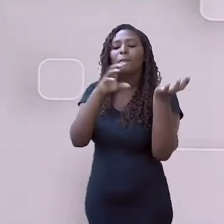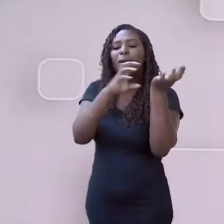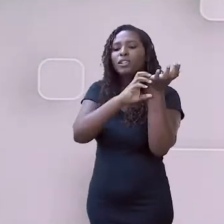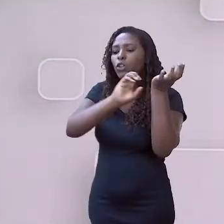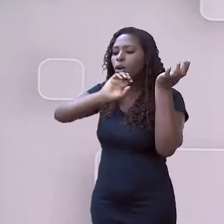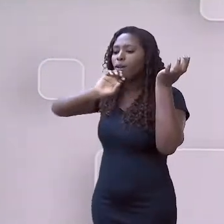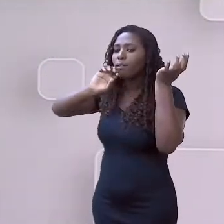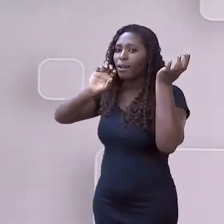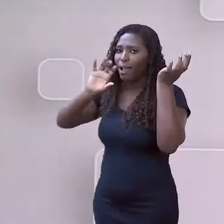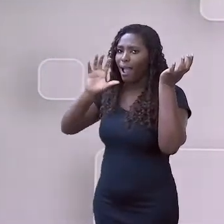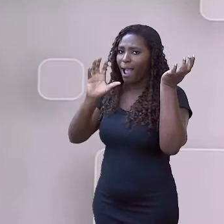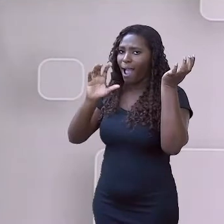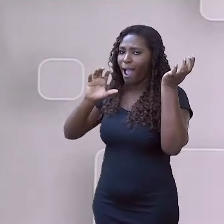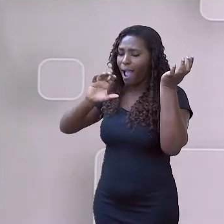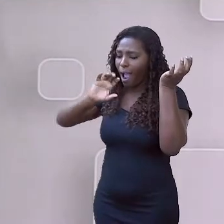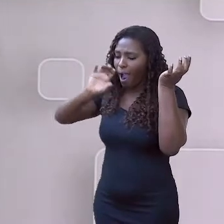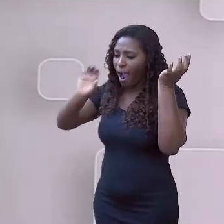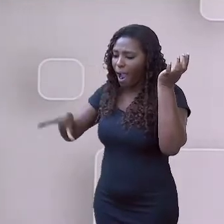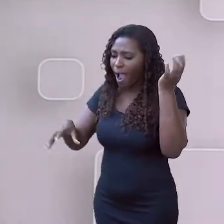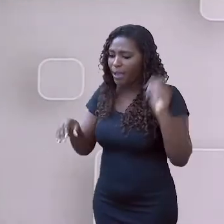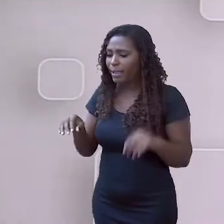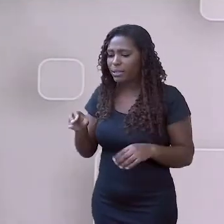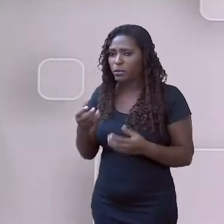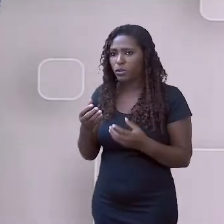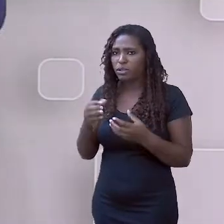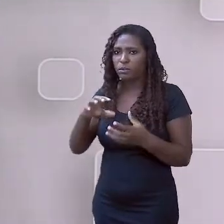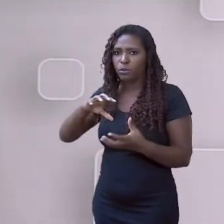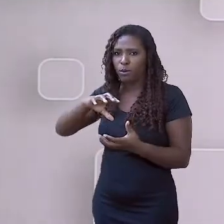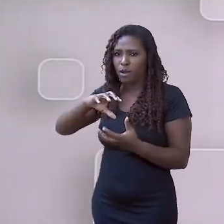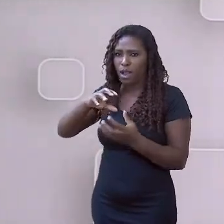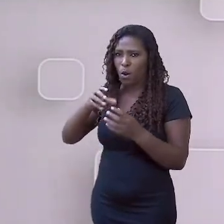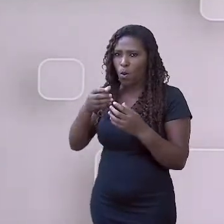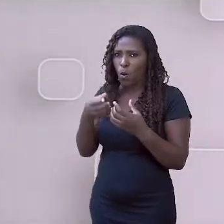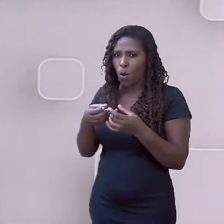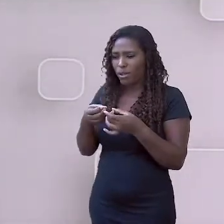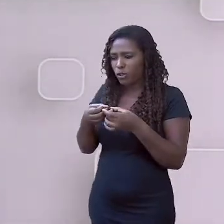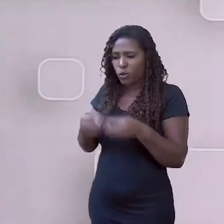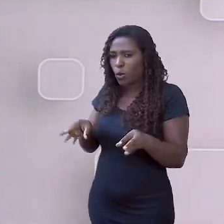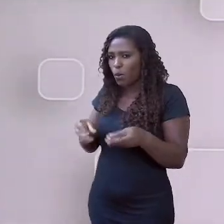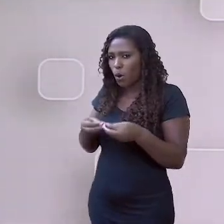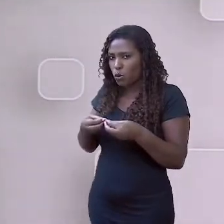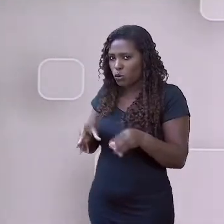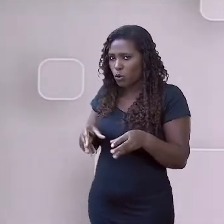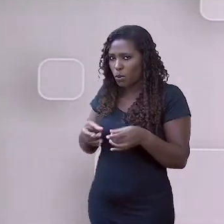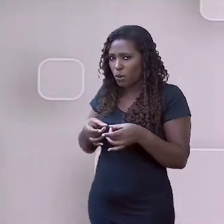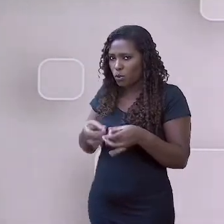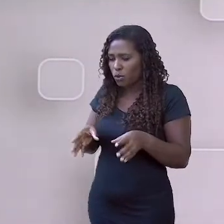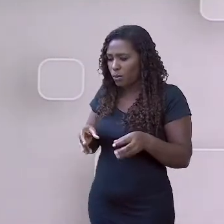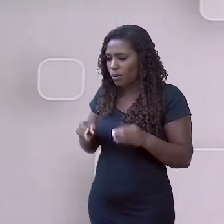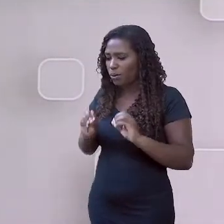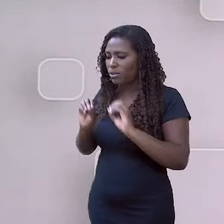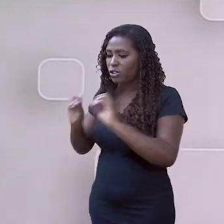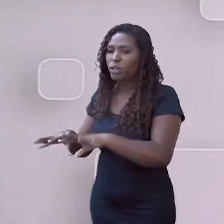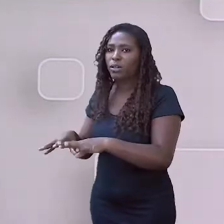orgânico. E hoje? Eu e você? Vamos lá, abre a geladeira, pega a caixinha.